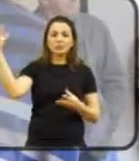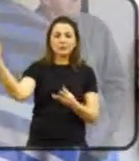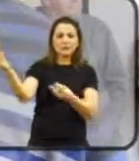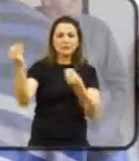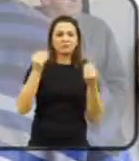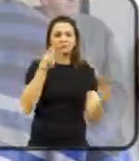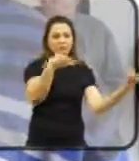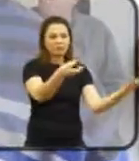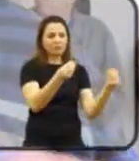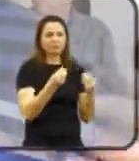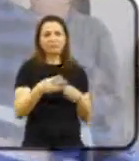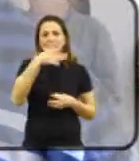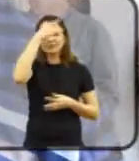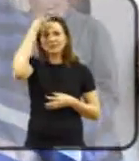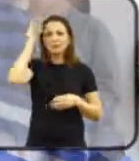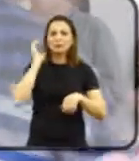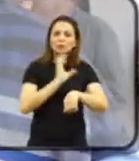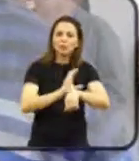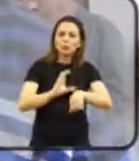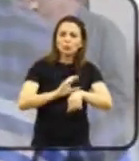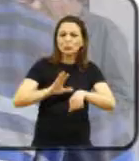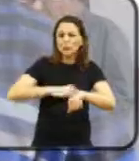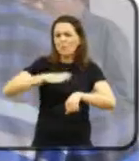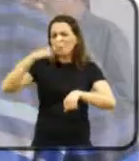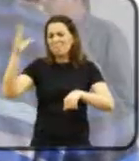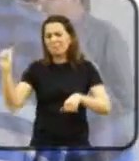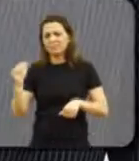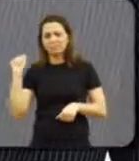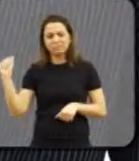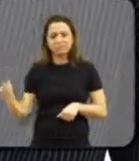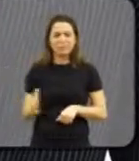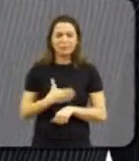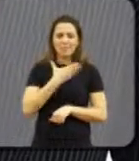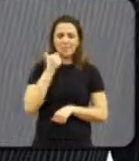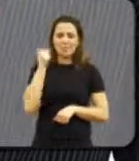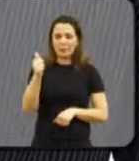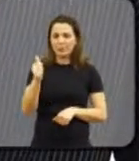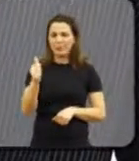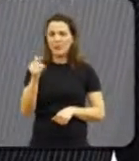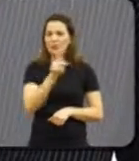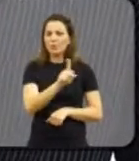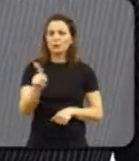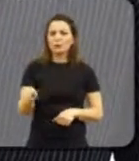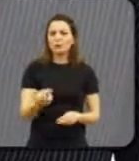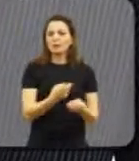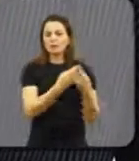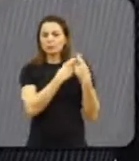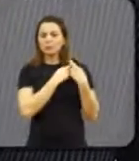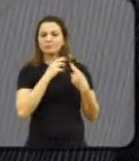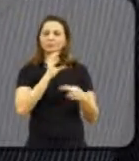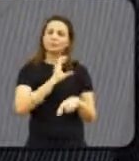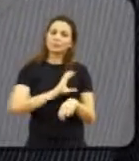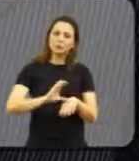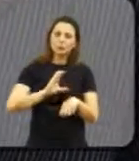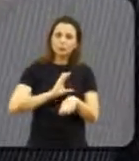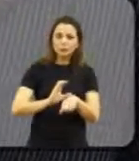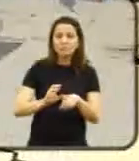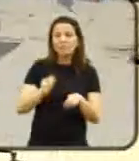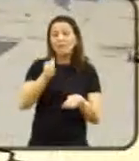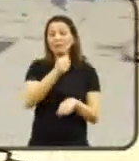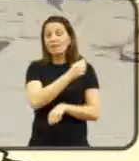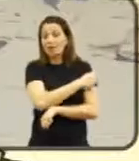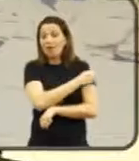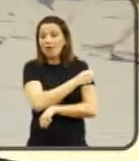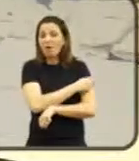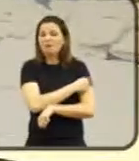quanto mais gente trazer para cá, mais curso tiver, melhor para Araraquara ainda. Para o professor responsável pelo curso, as alunas sairão